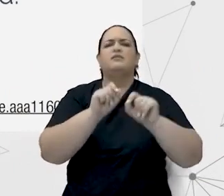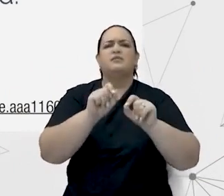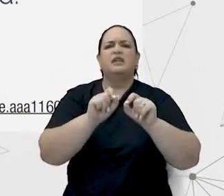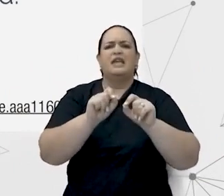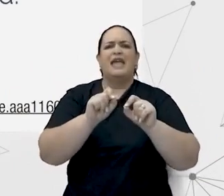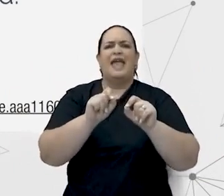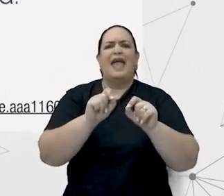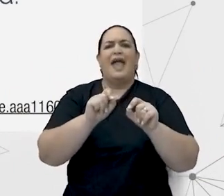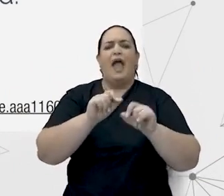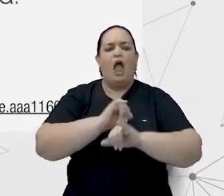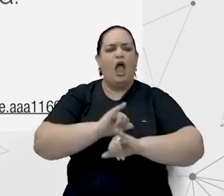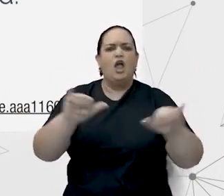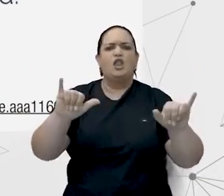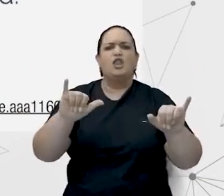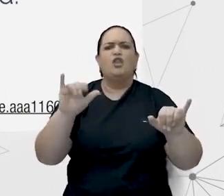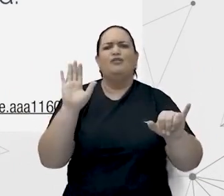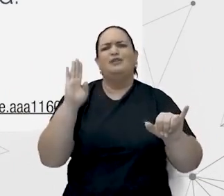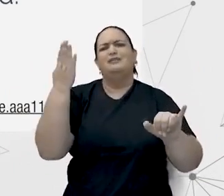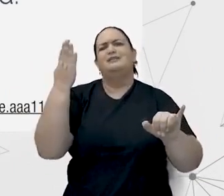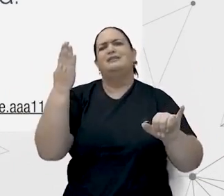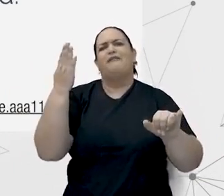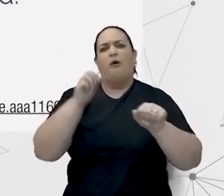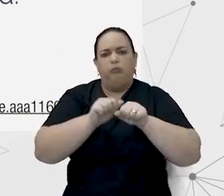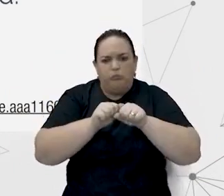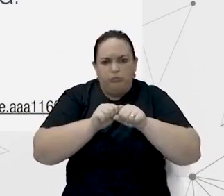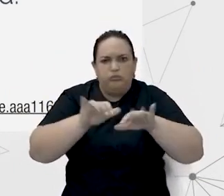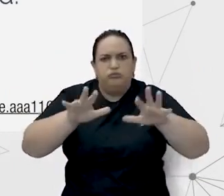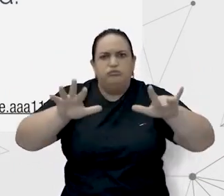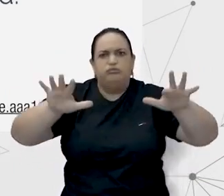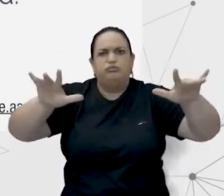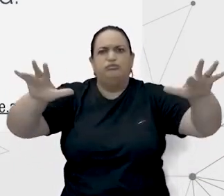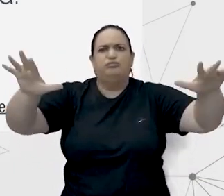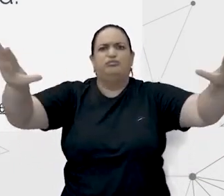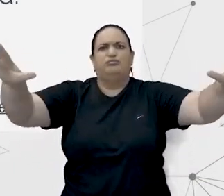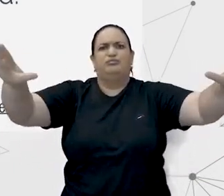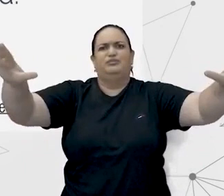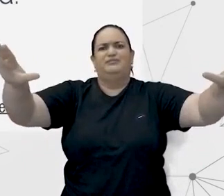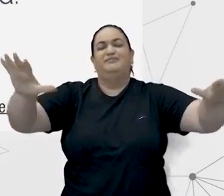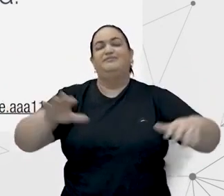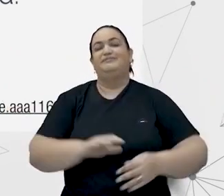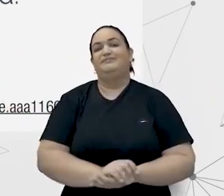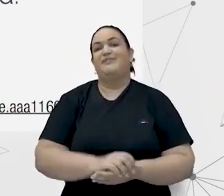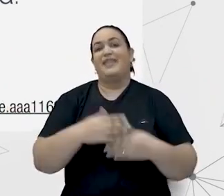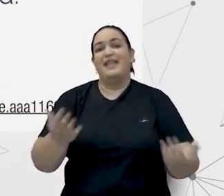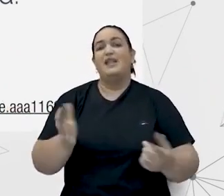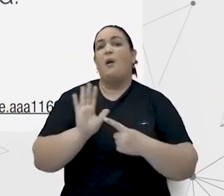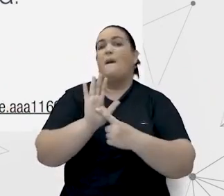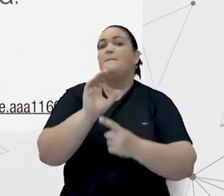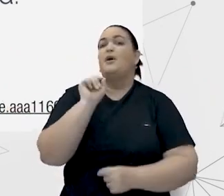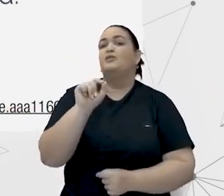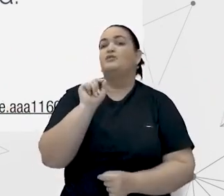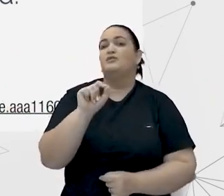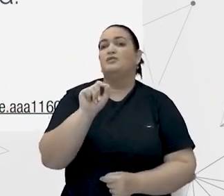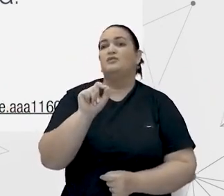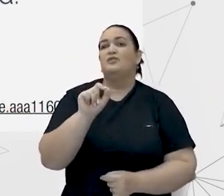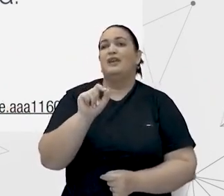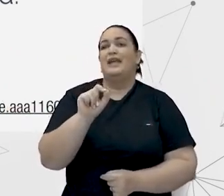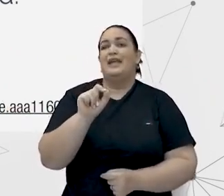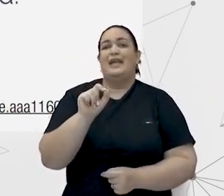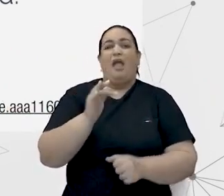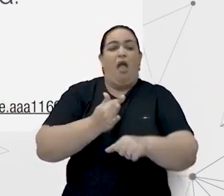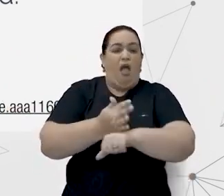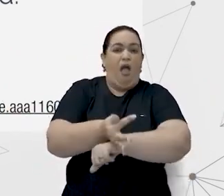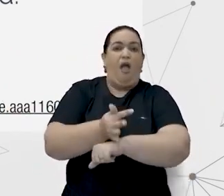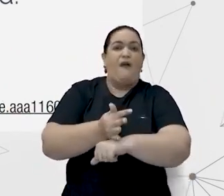se dissipem durante muito tempo. E aí o que ele mostra é que as fake news eles têm